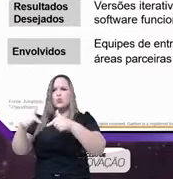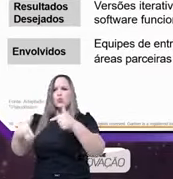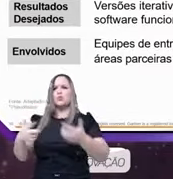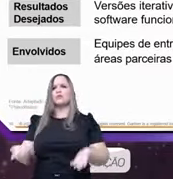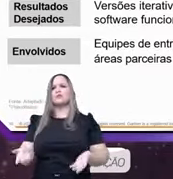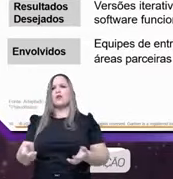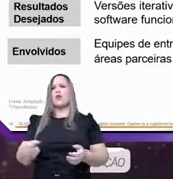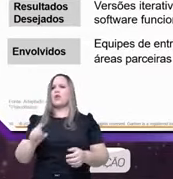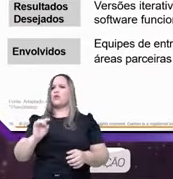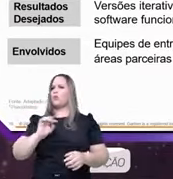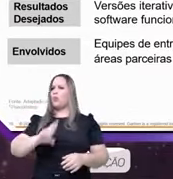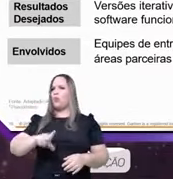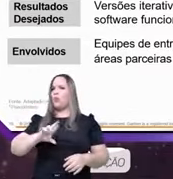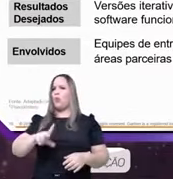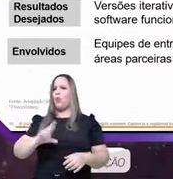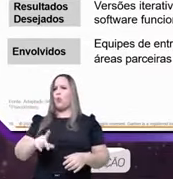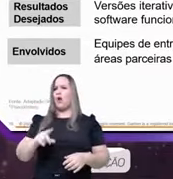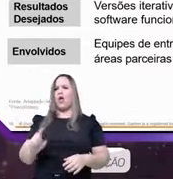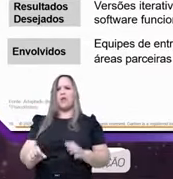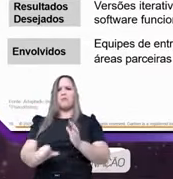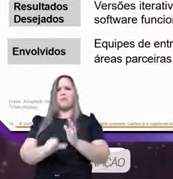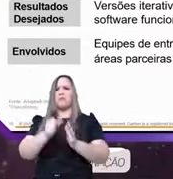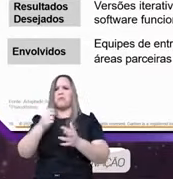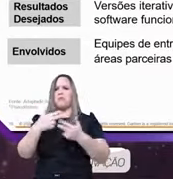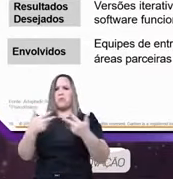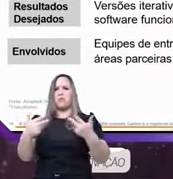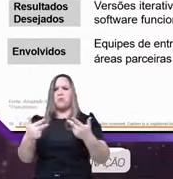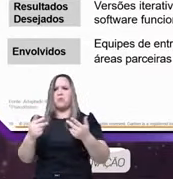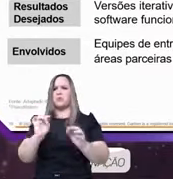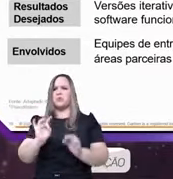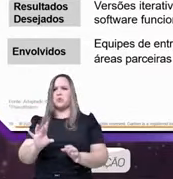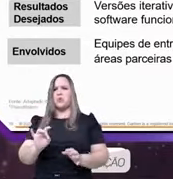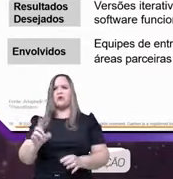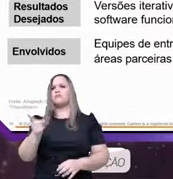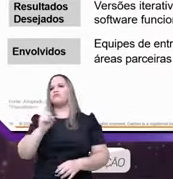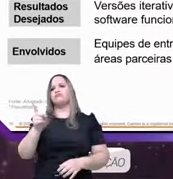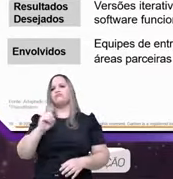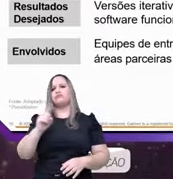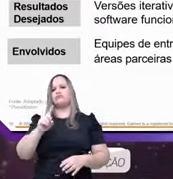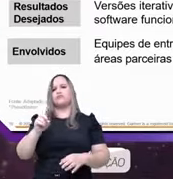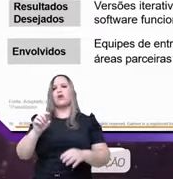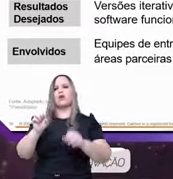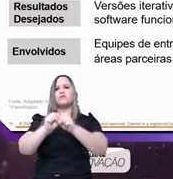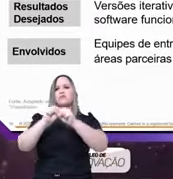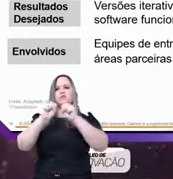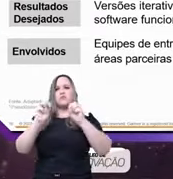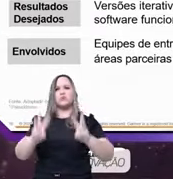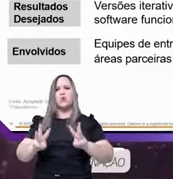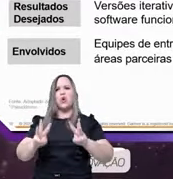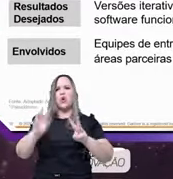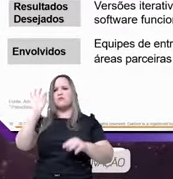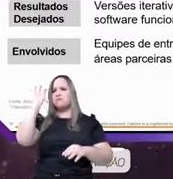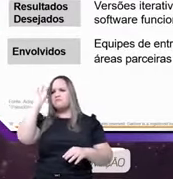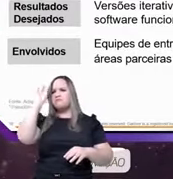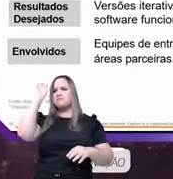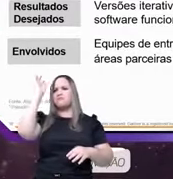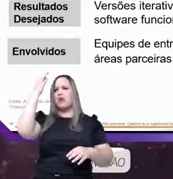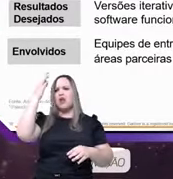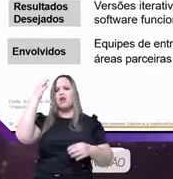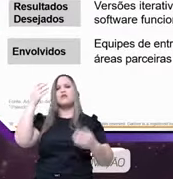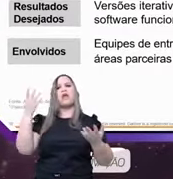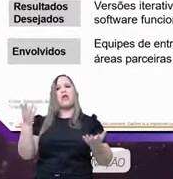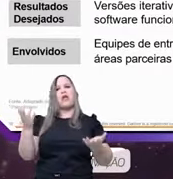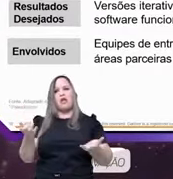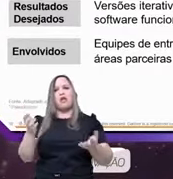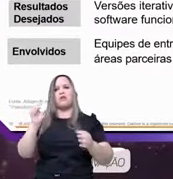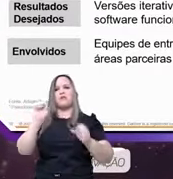de software. Qual o resultado que nós procuramos quando olhamos para software, ágil para software? Entrega de um software. Aqui,